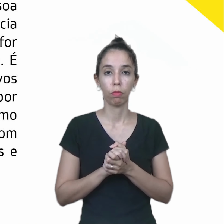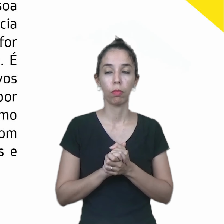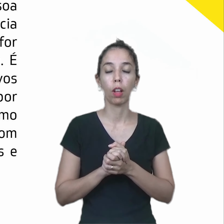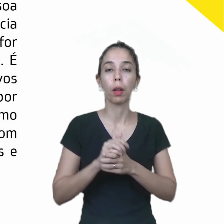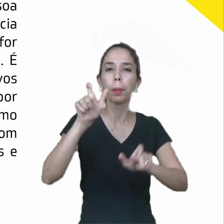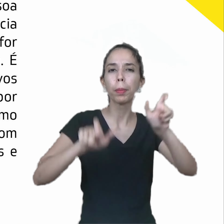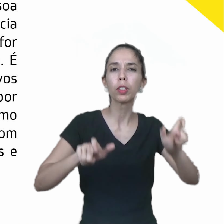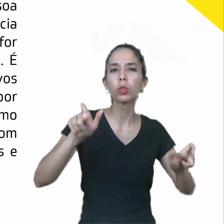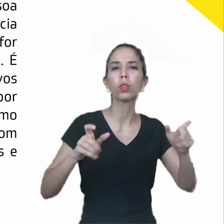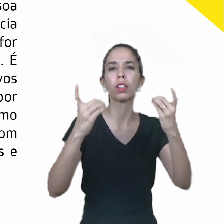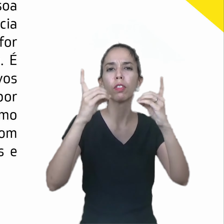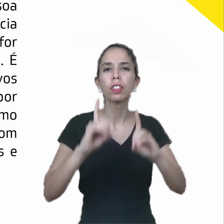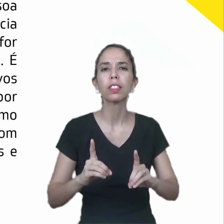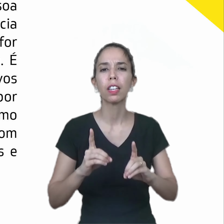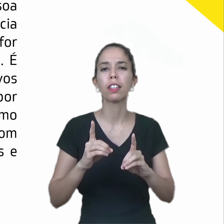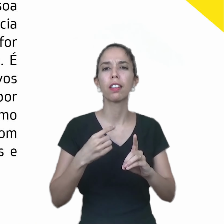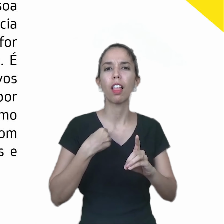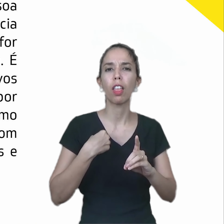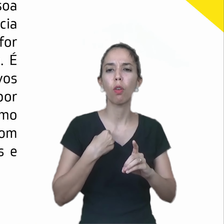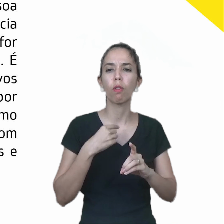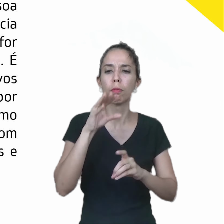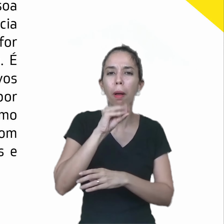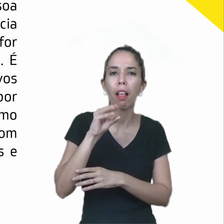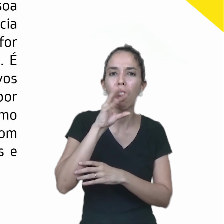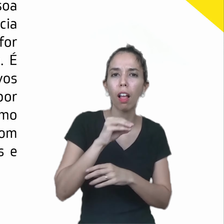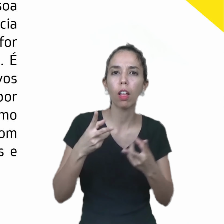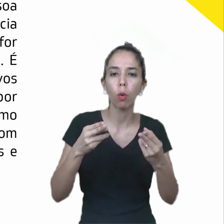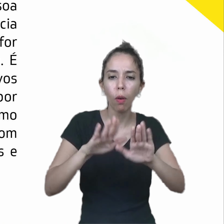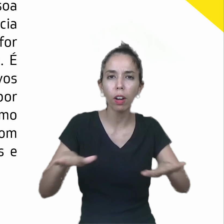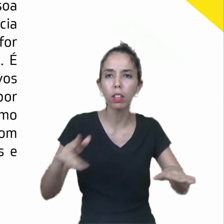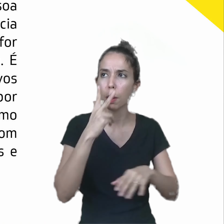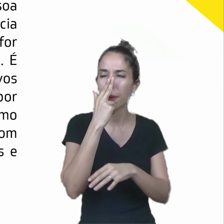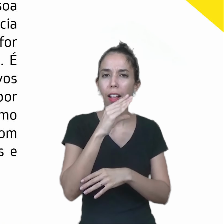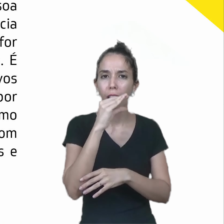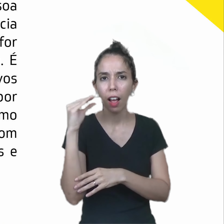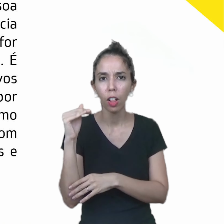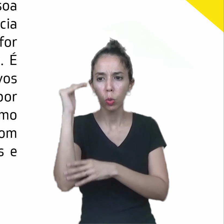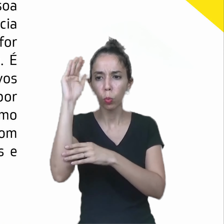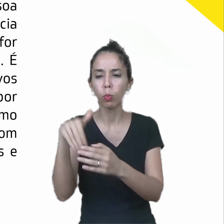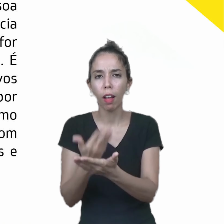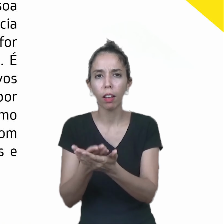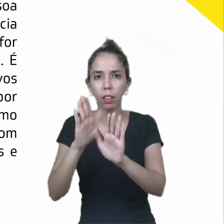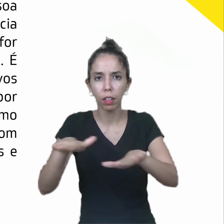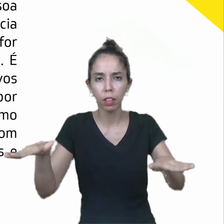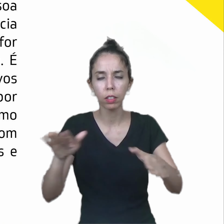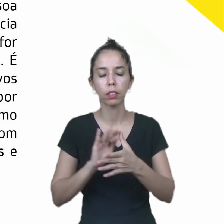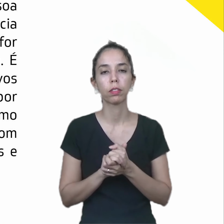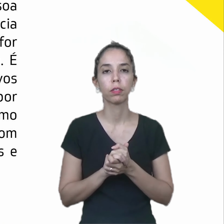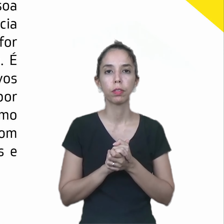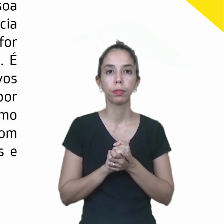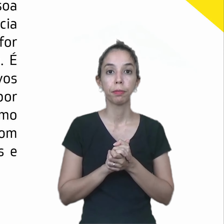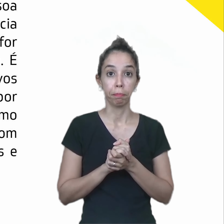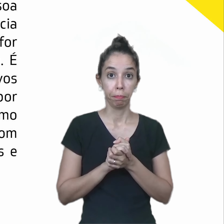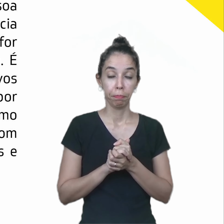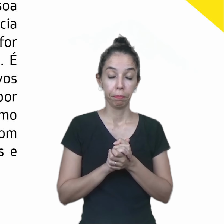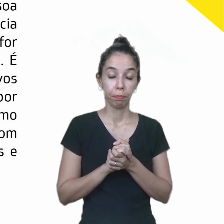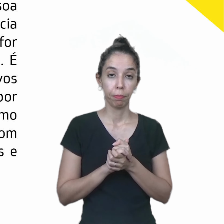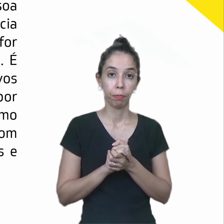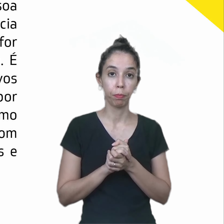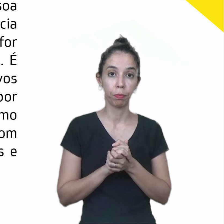capacitismo tratar pessoas com deficiência com voz infantilizada como se adultos com deficiência ainda